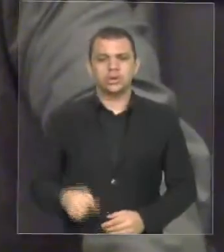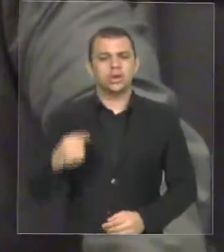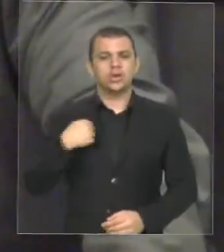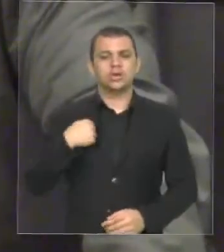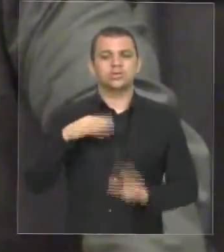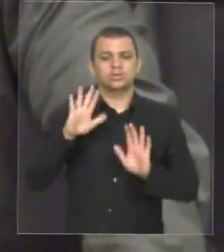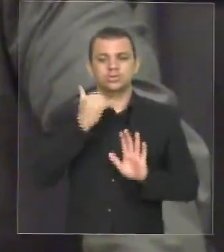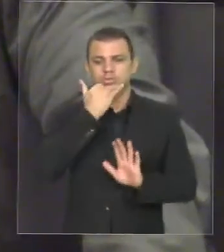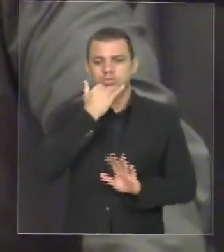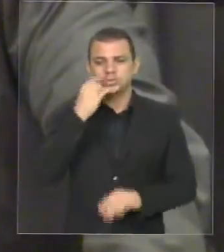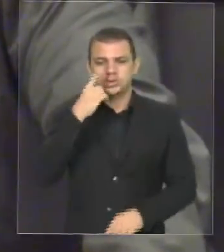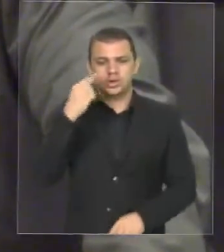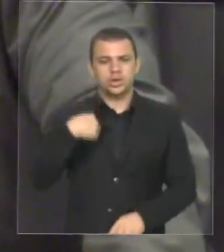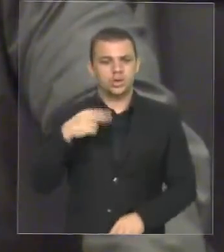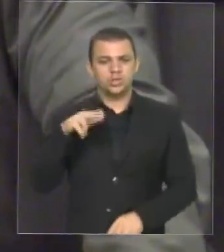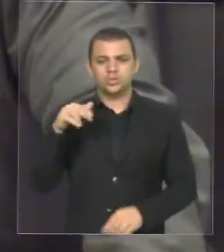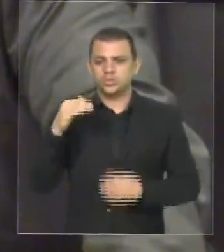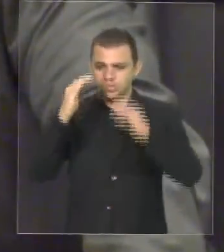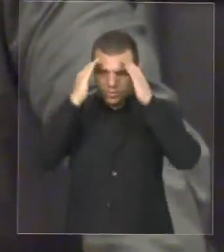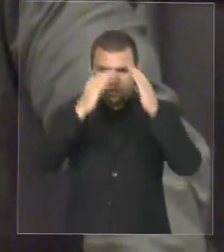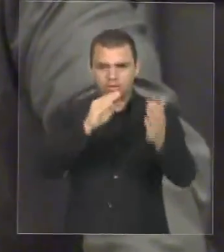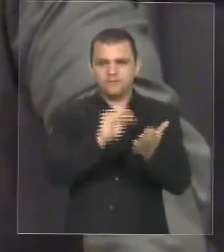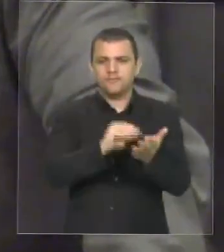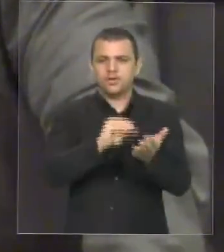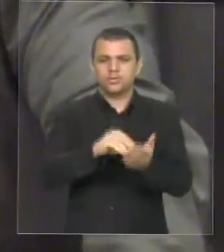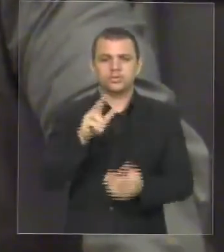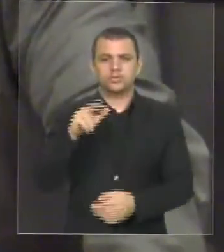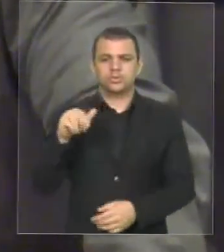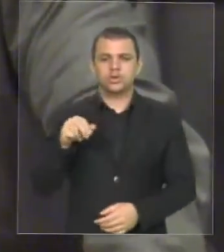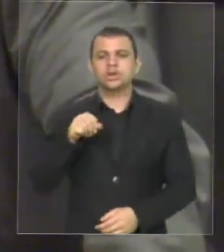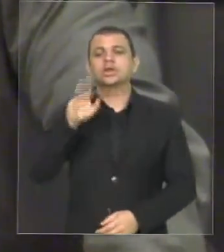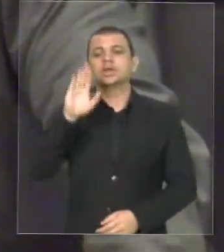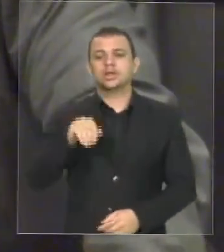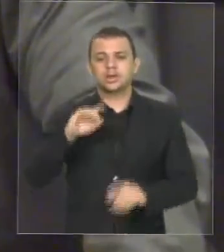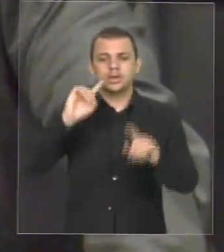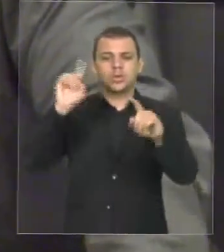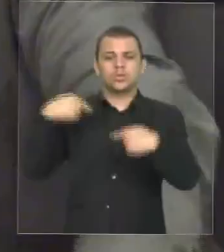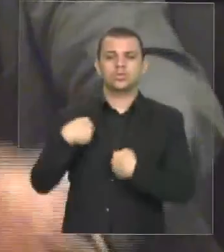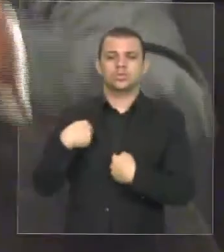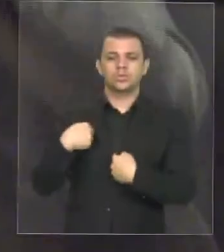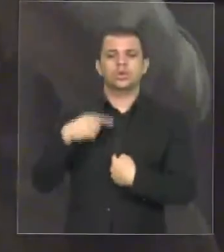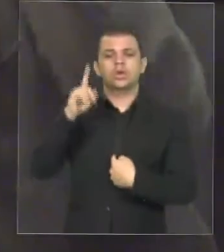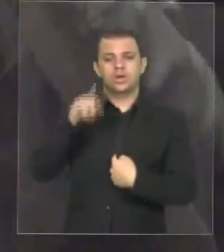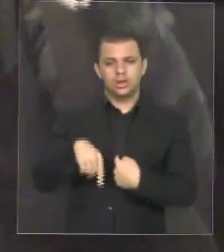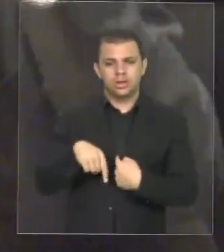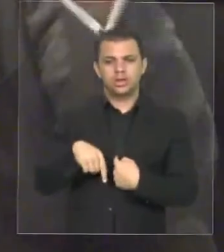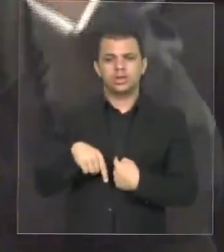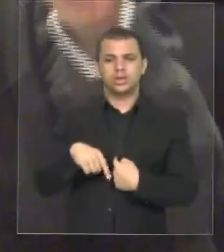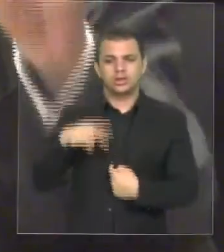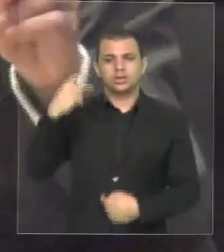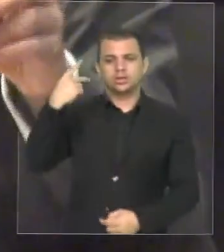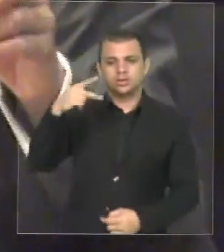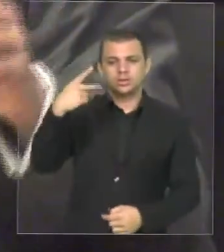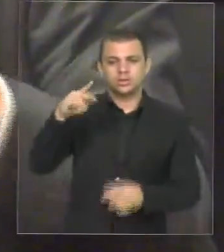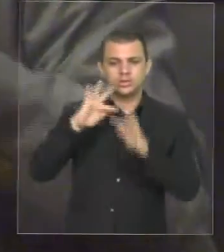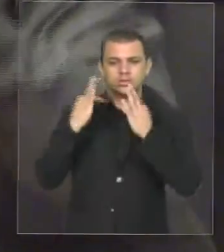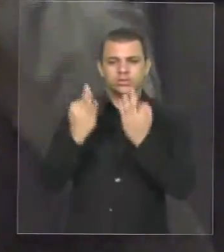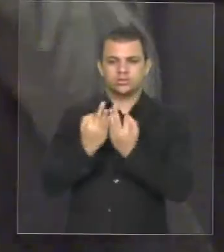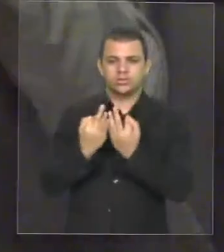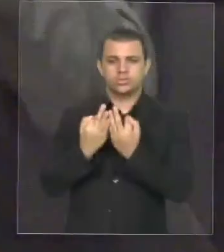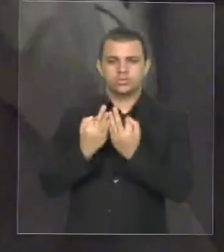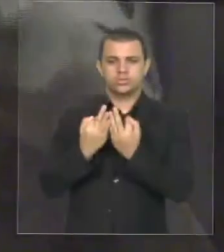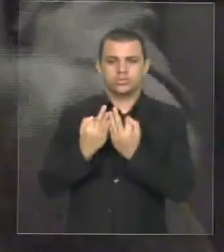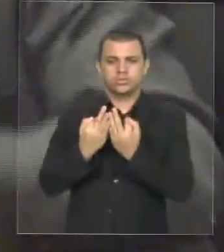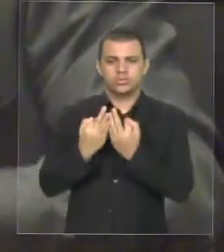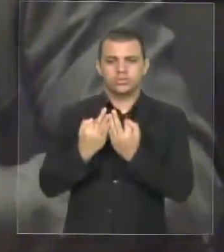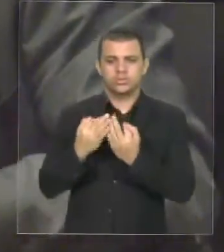nenhum eu lhe tratei com desrespeito. Quem me tratou com desrespeito foram os seus parentes. Não importa se